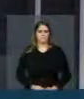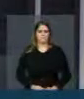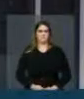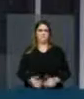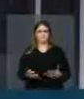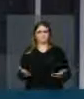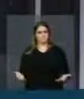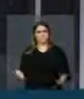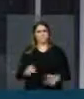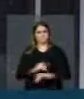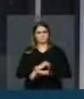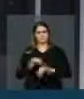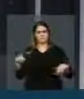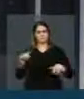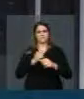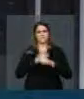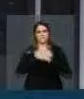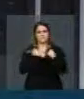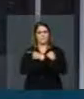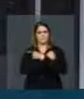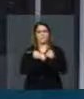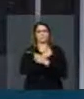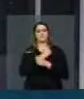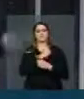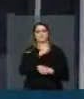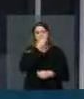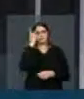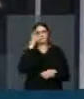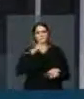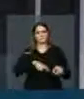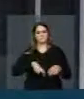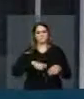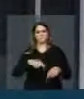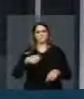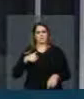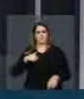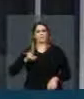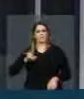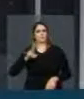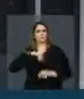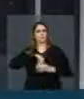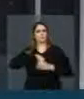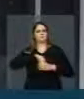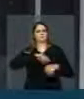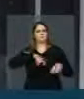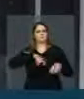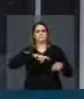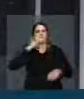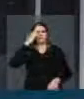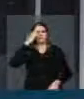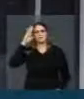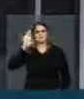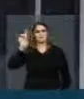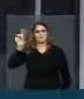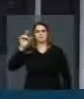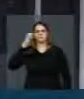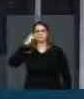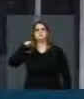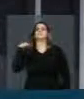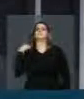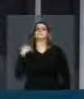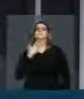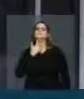deixo aqui o meu abraço como agricultor, pequeno agricultor que continua sendo, graças a Deus, eu quero desejar